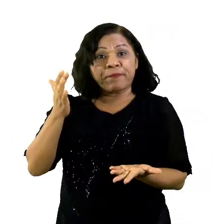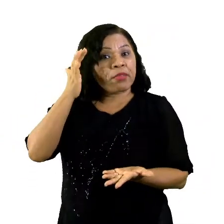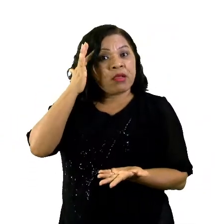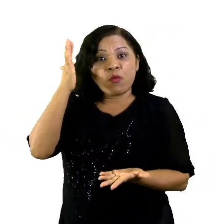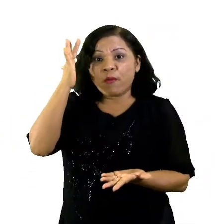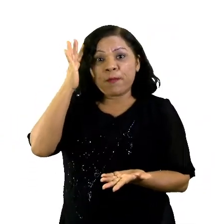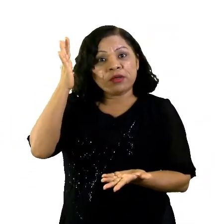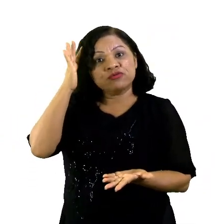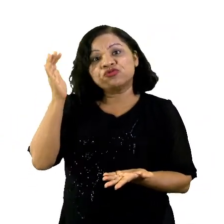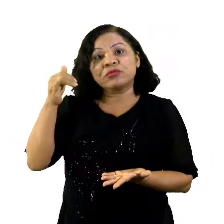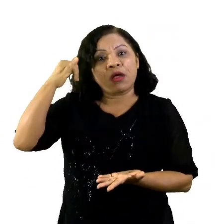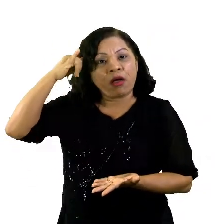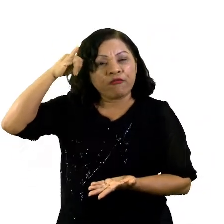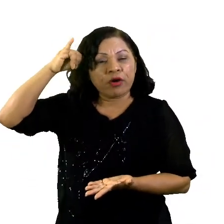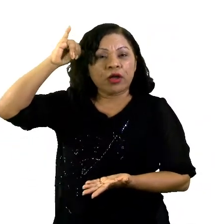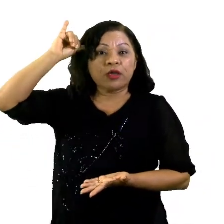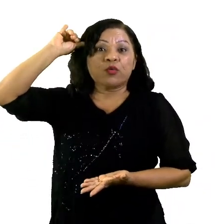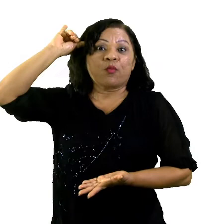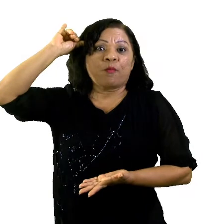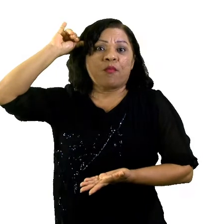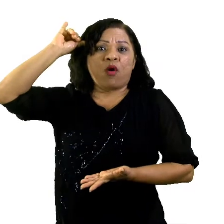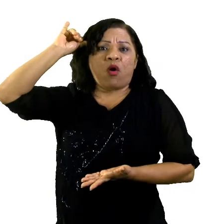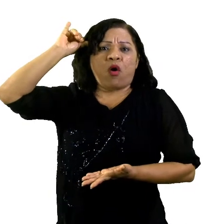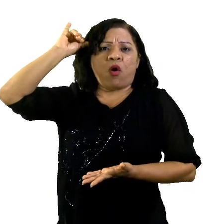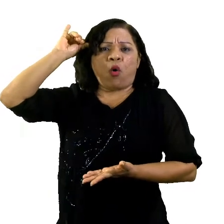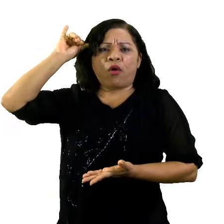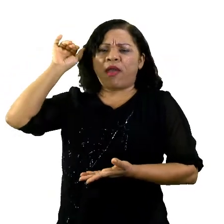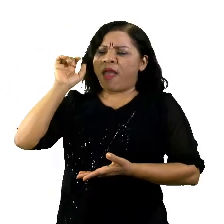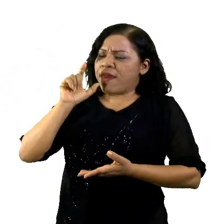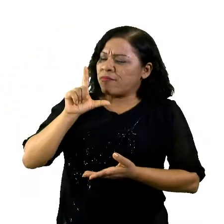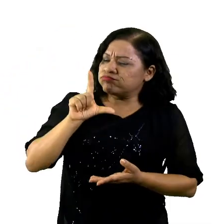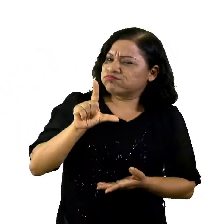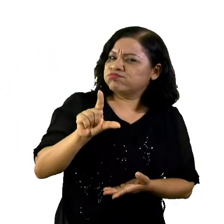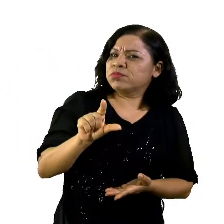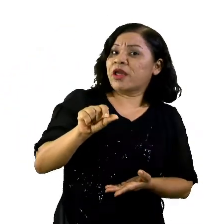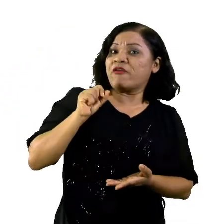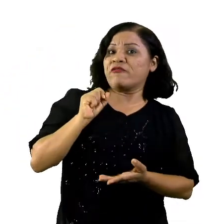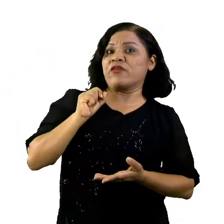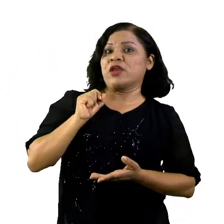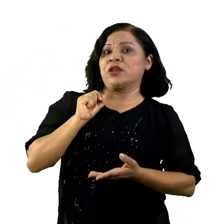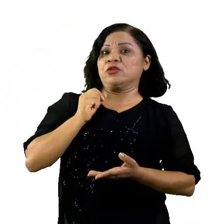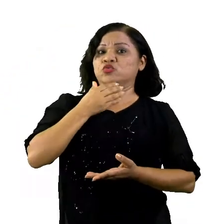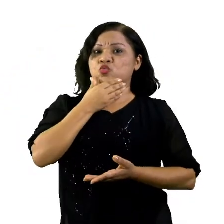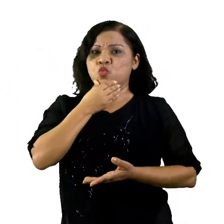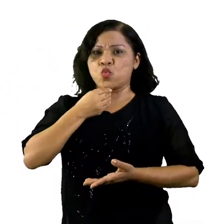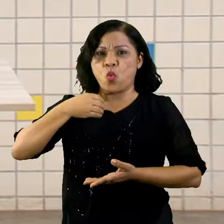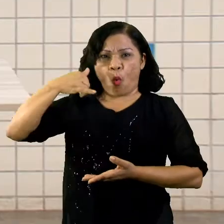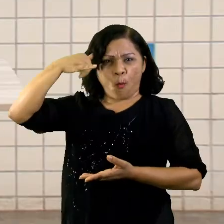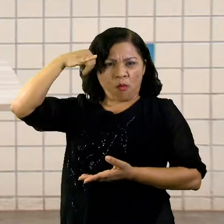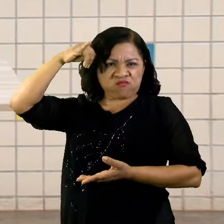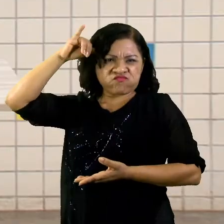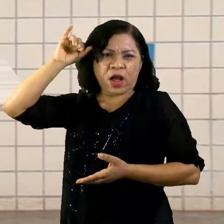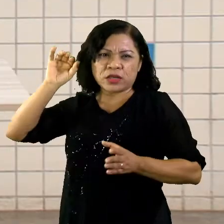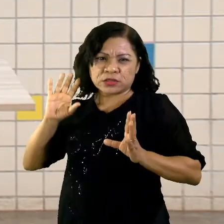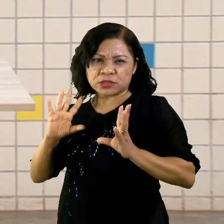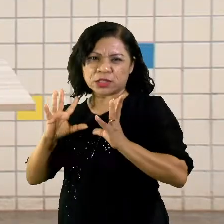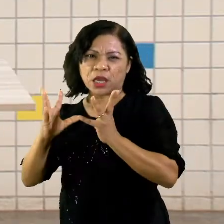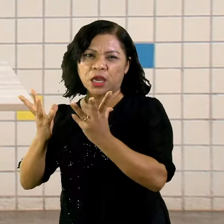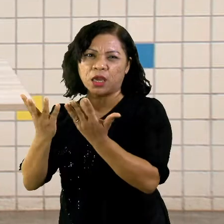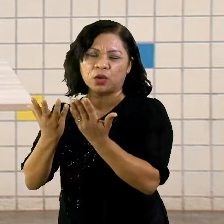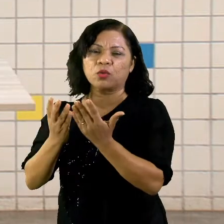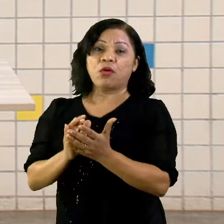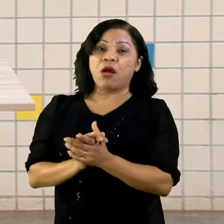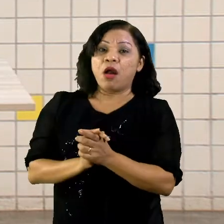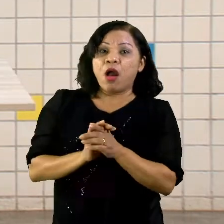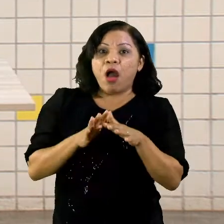aquele boi era o preferido do fazendeiro, o seu patrão. Passou um tempo,